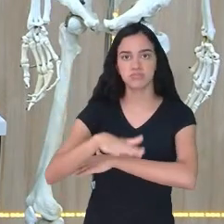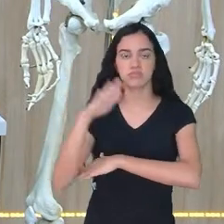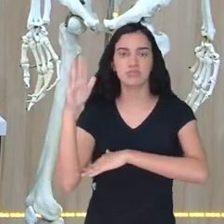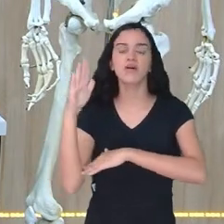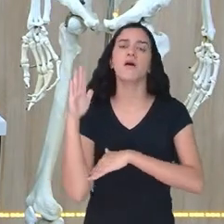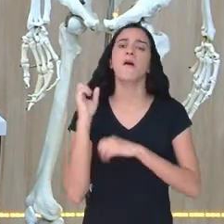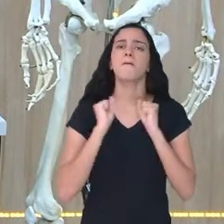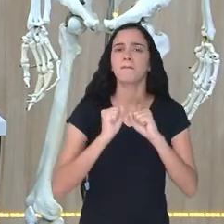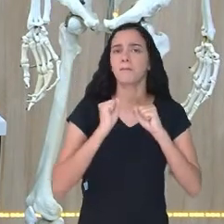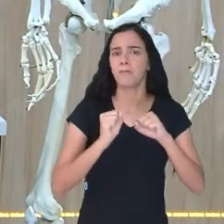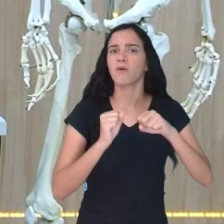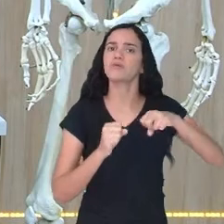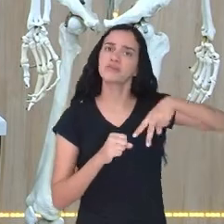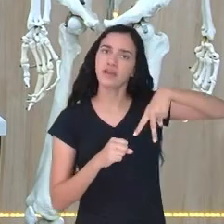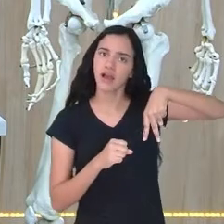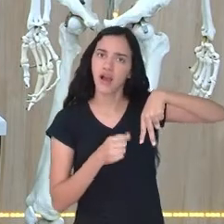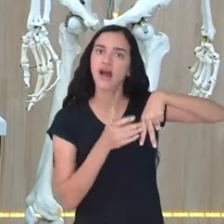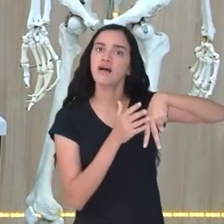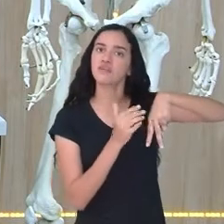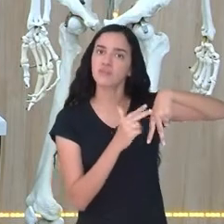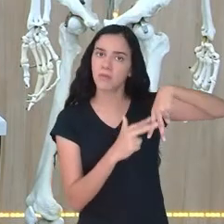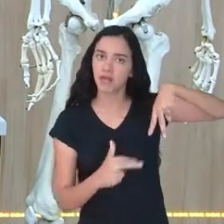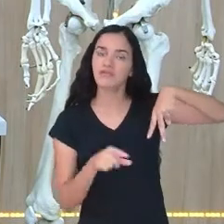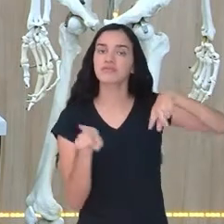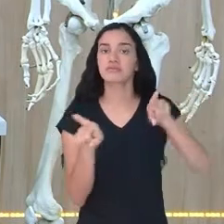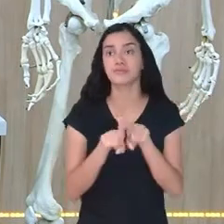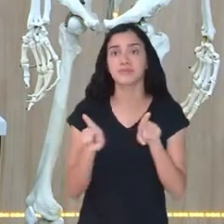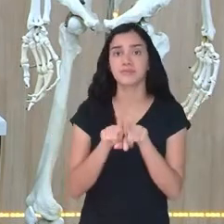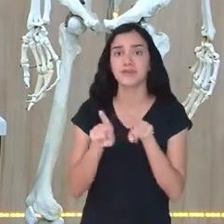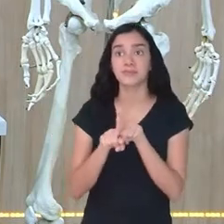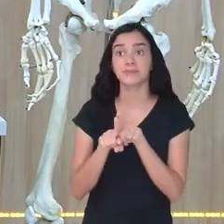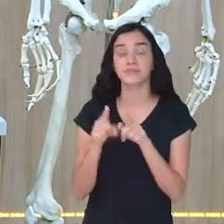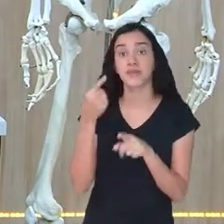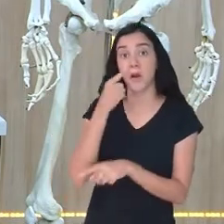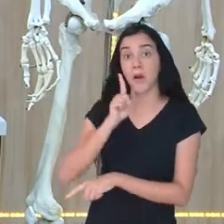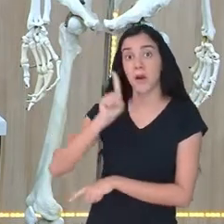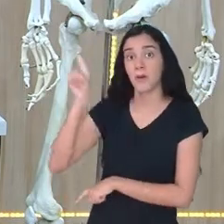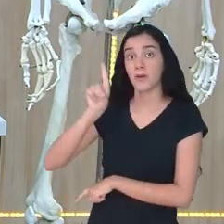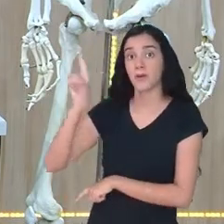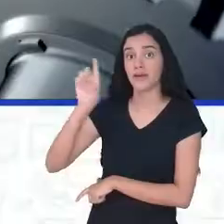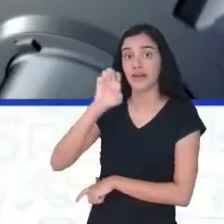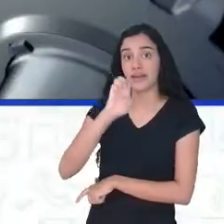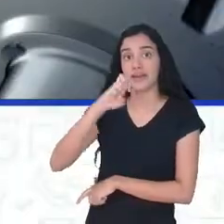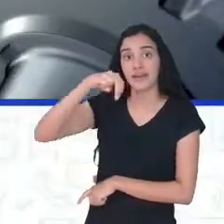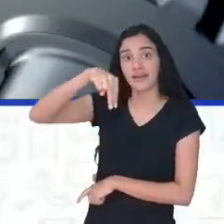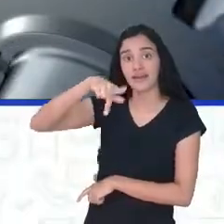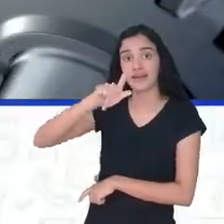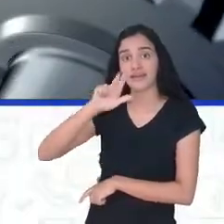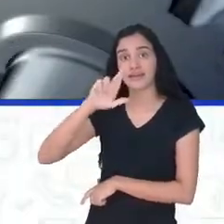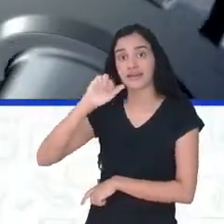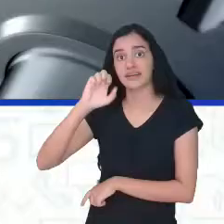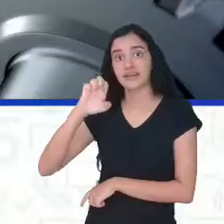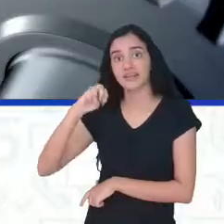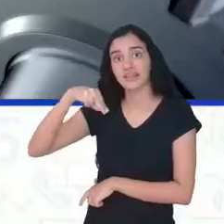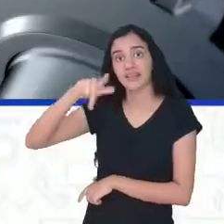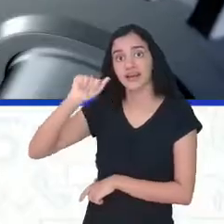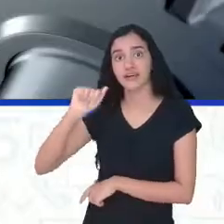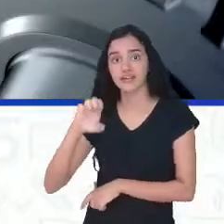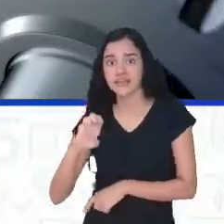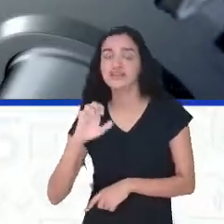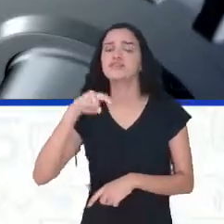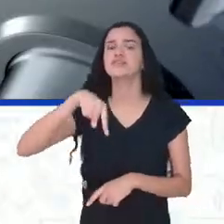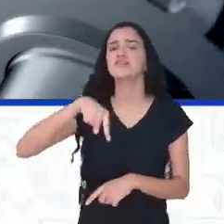esse tipo de representação. Vamos ver outra. A questão aí das engrenagens, né? A questão aí de uma engrenagem que faz